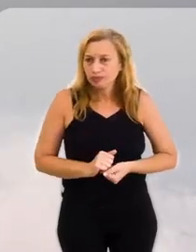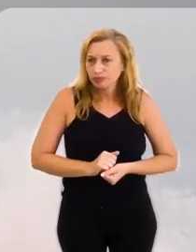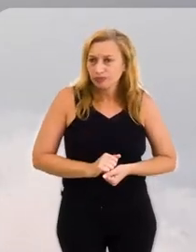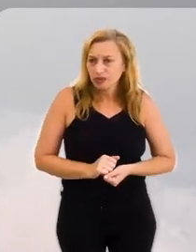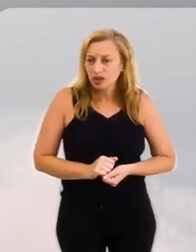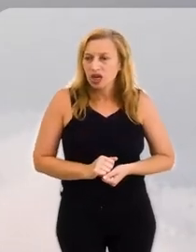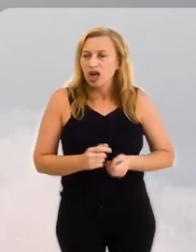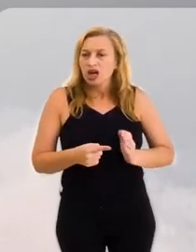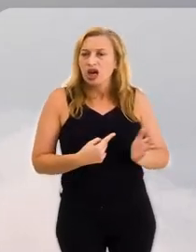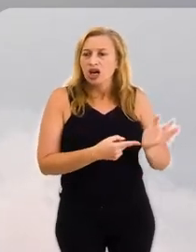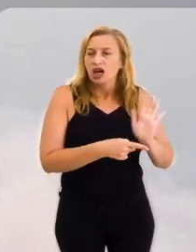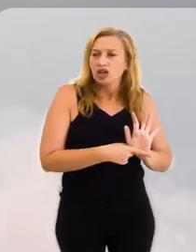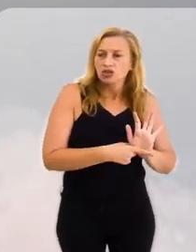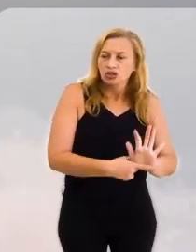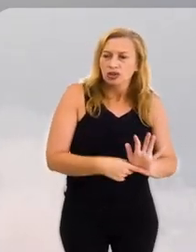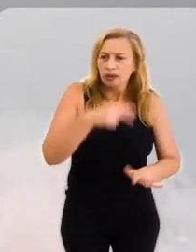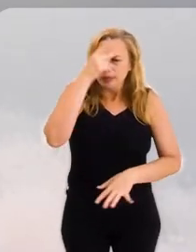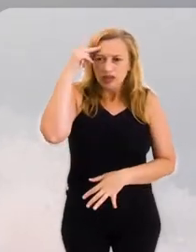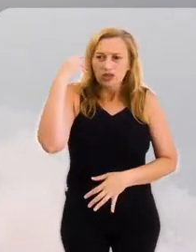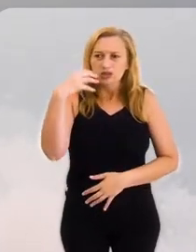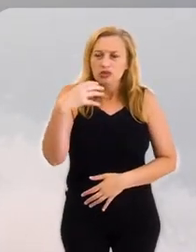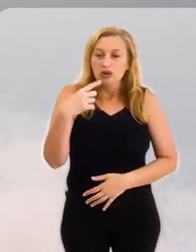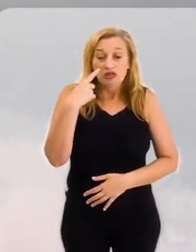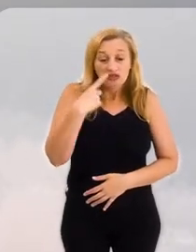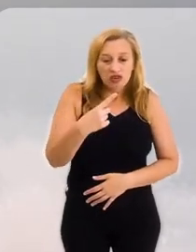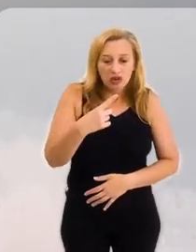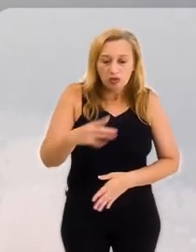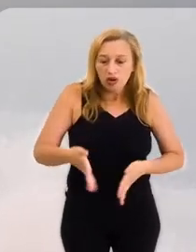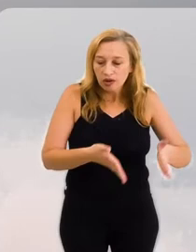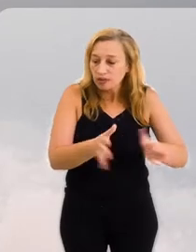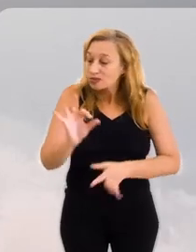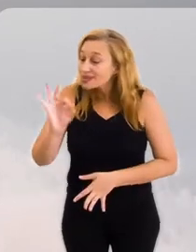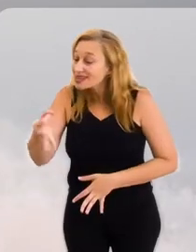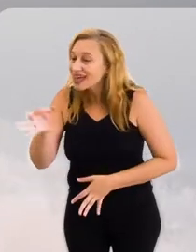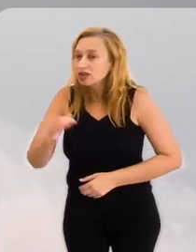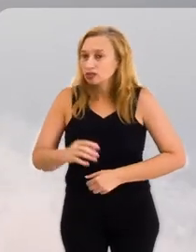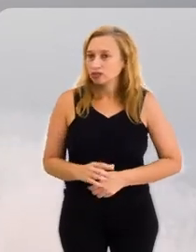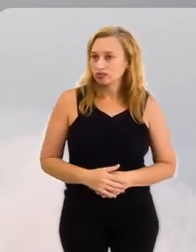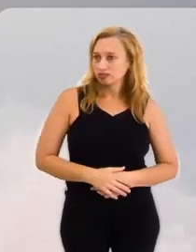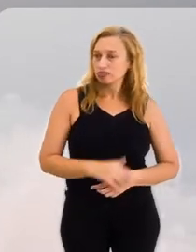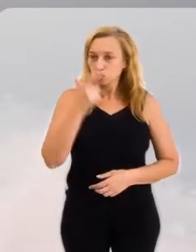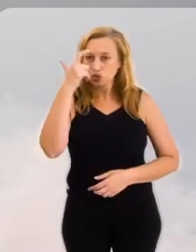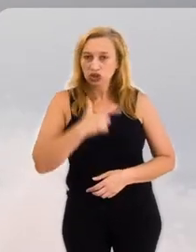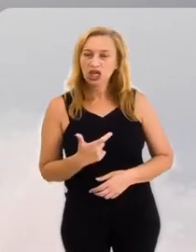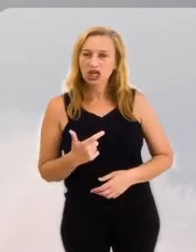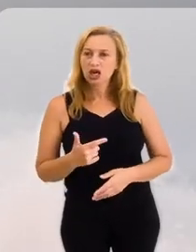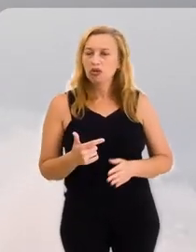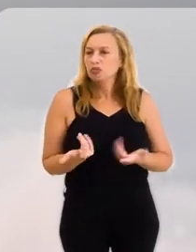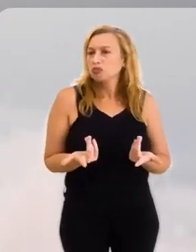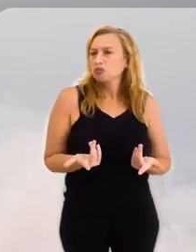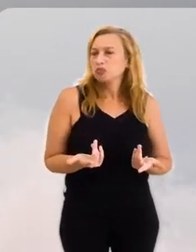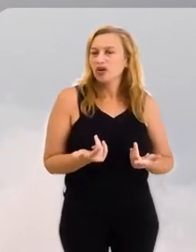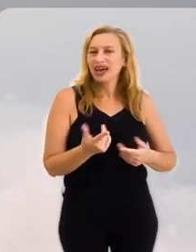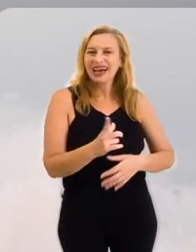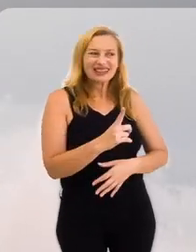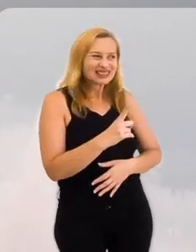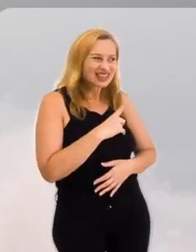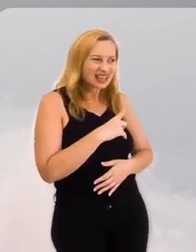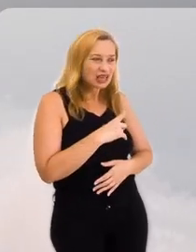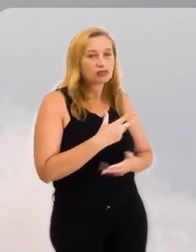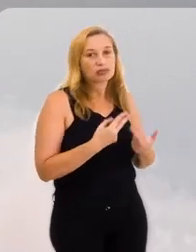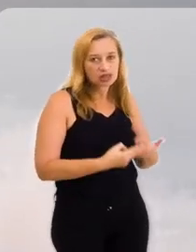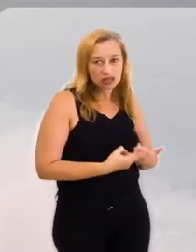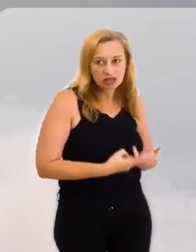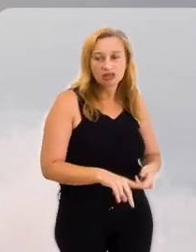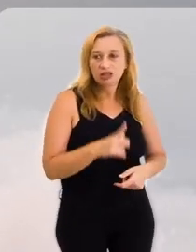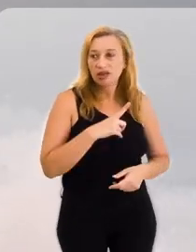propósito mas eu já temos a pessoa a encontrar ela mesma propósito situado no campo dos erros que propósito em relação a